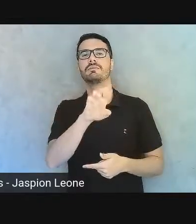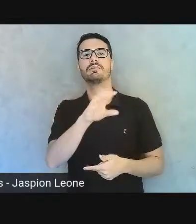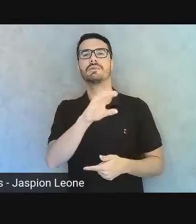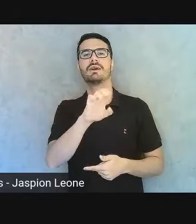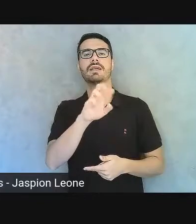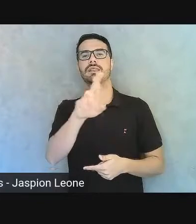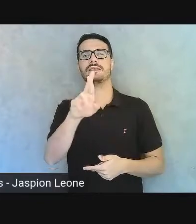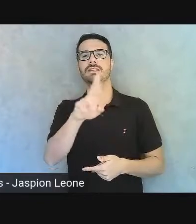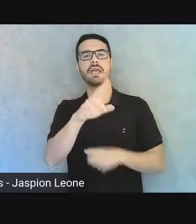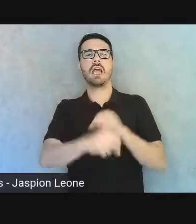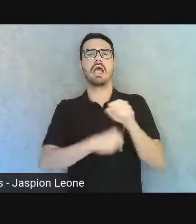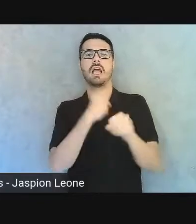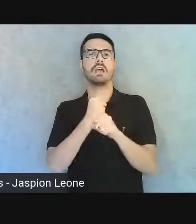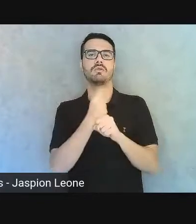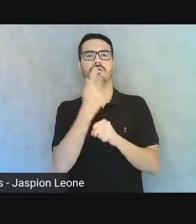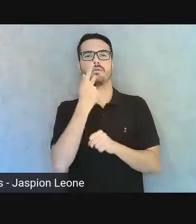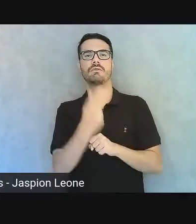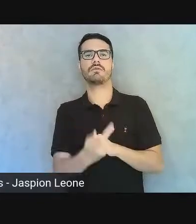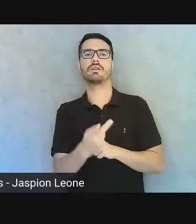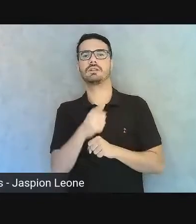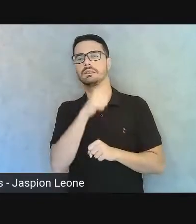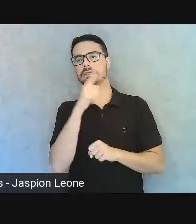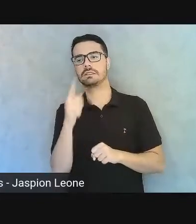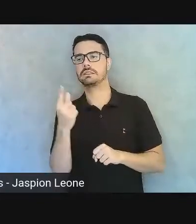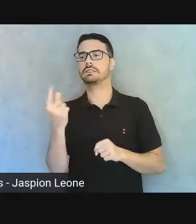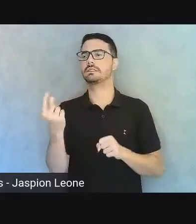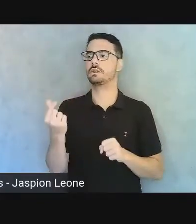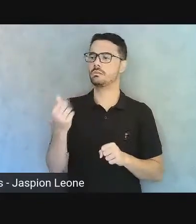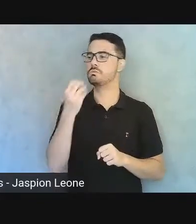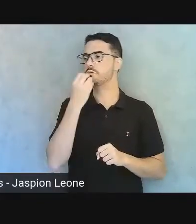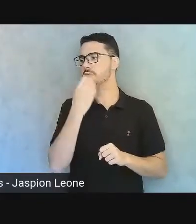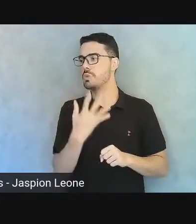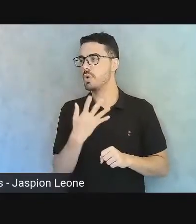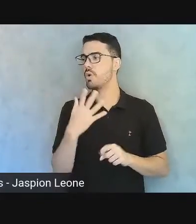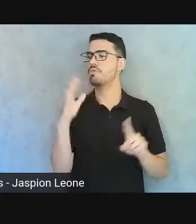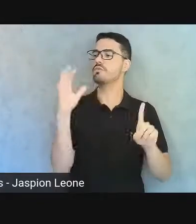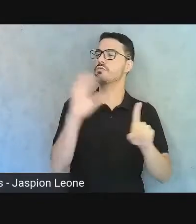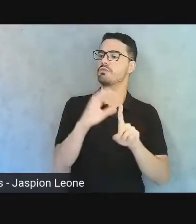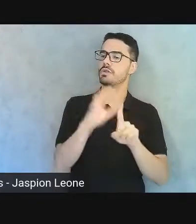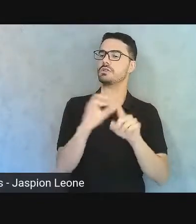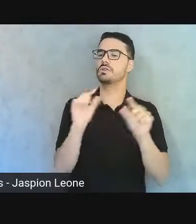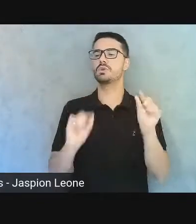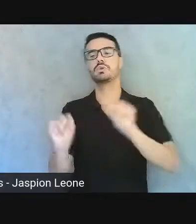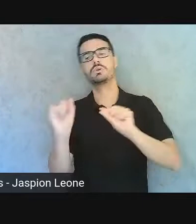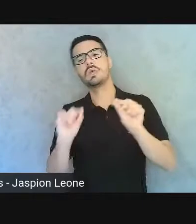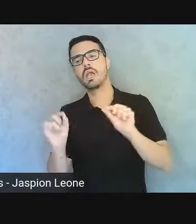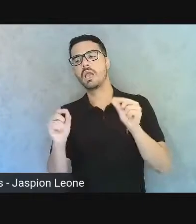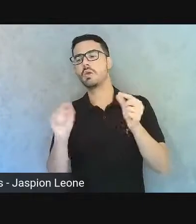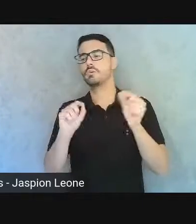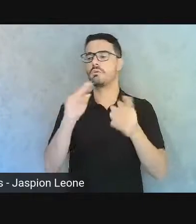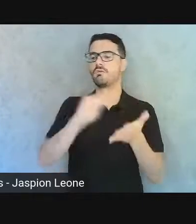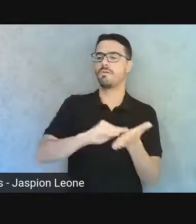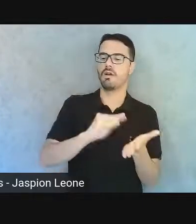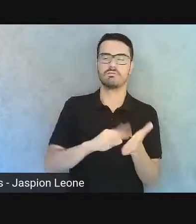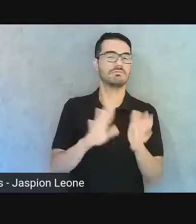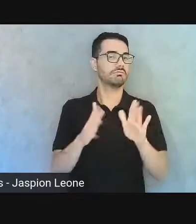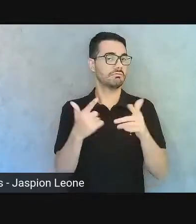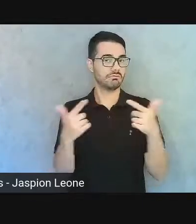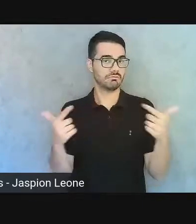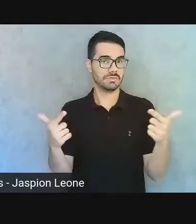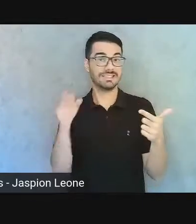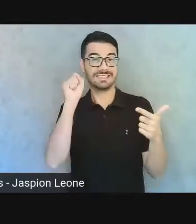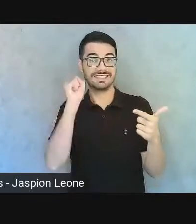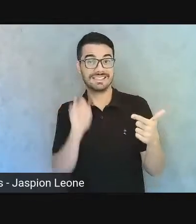ano sobre a parcela do orçamento afeta a área da saúde, né? Então, houvesse